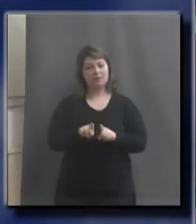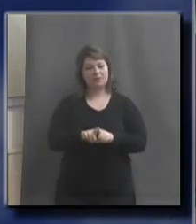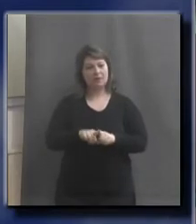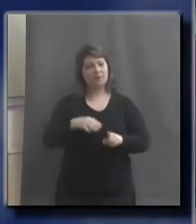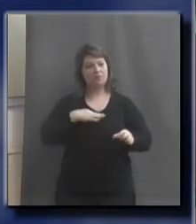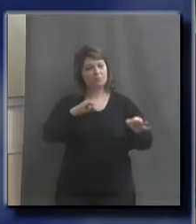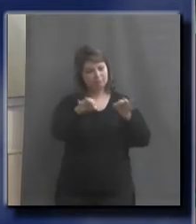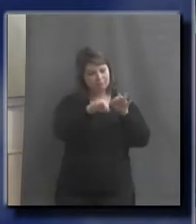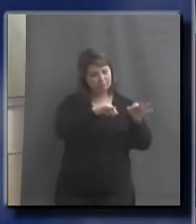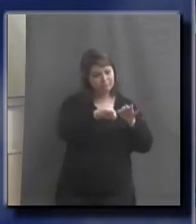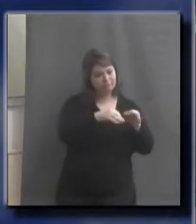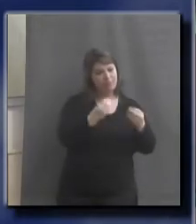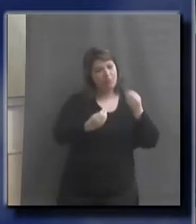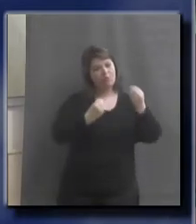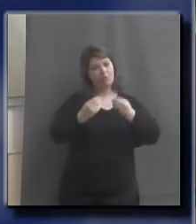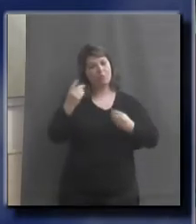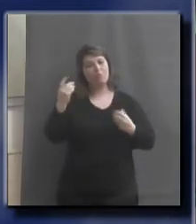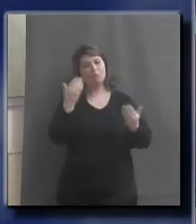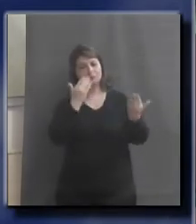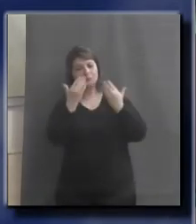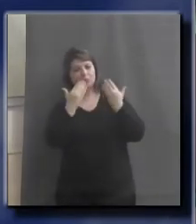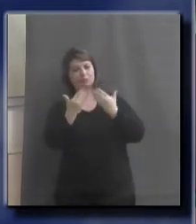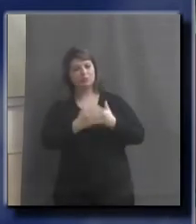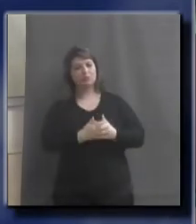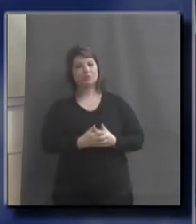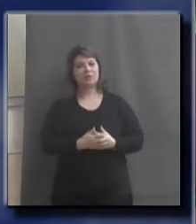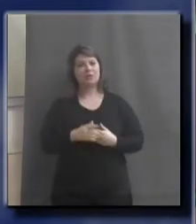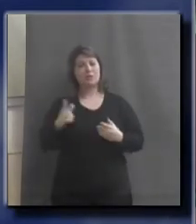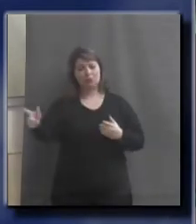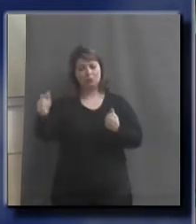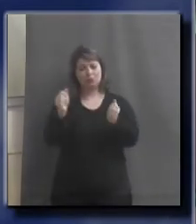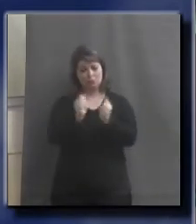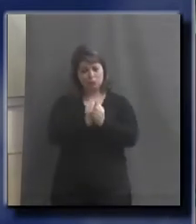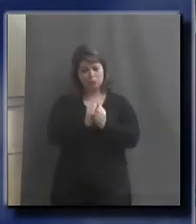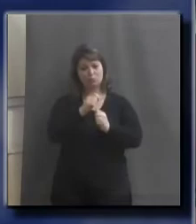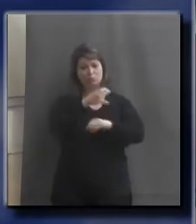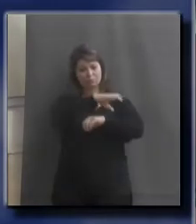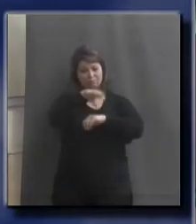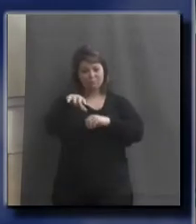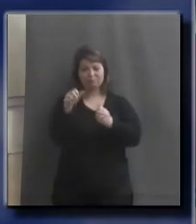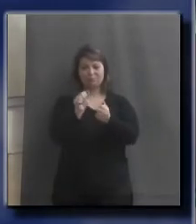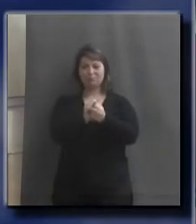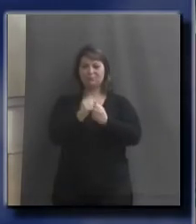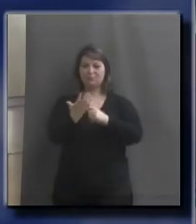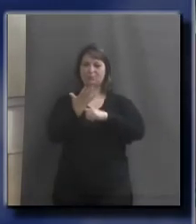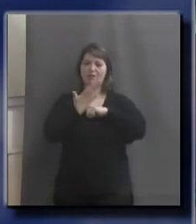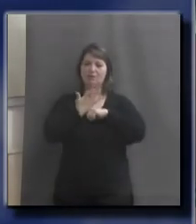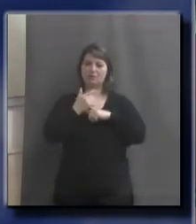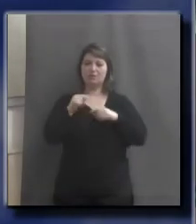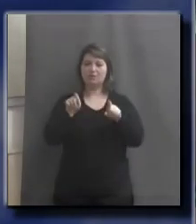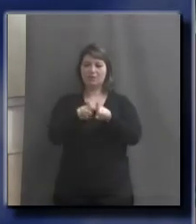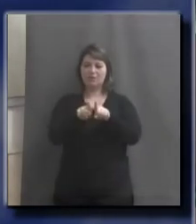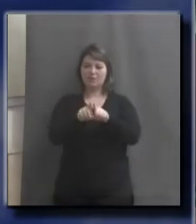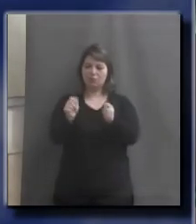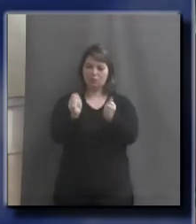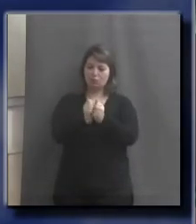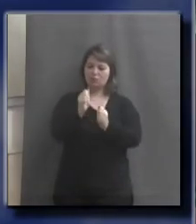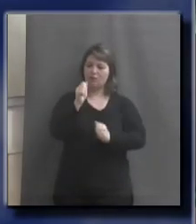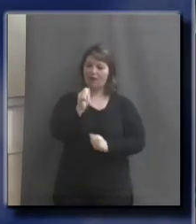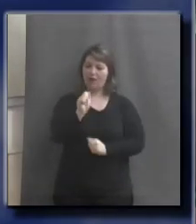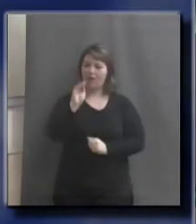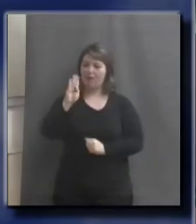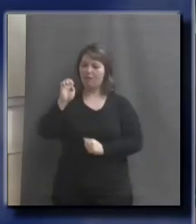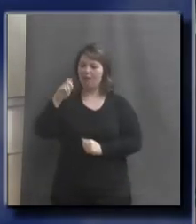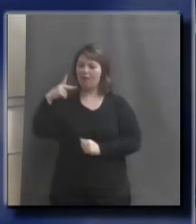da psicologia, pensar a psicologia, que é em parceria com as entidades, né, e a parceria com a ABEP é uma parceria